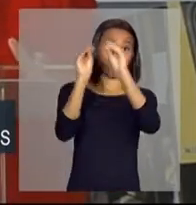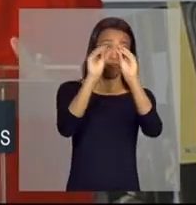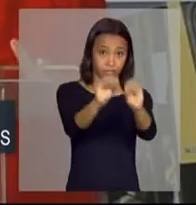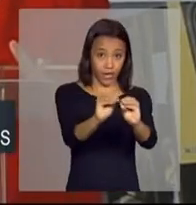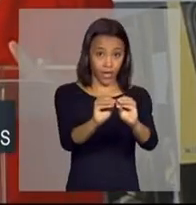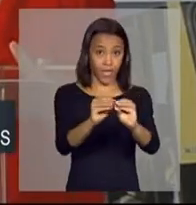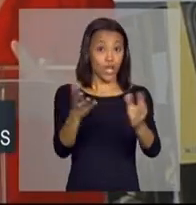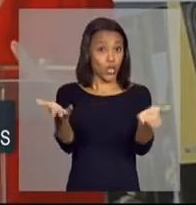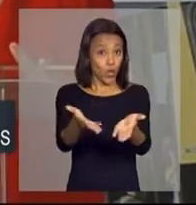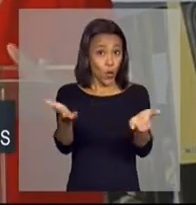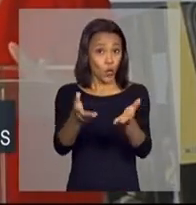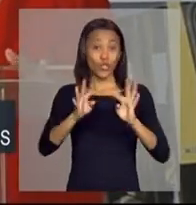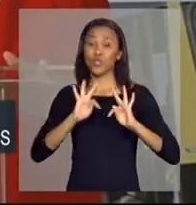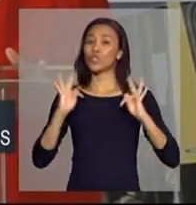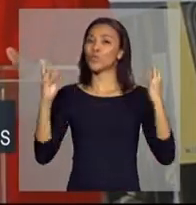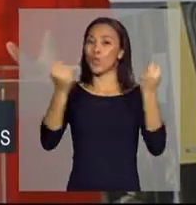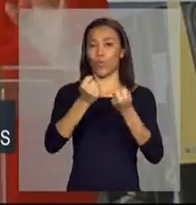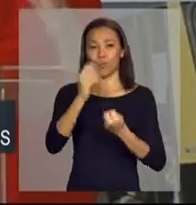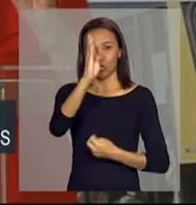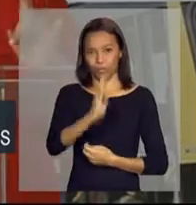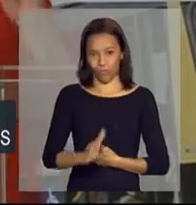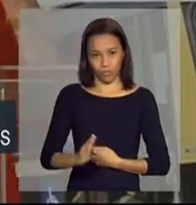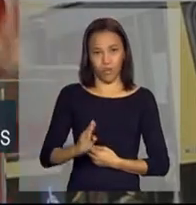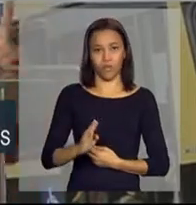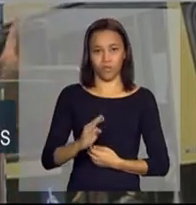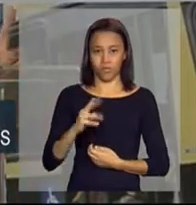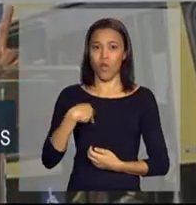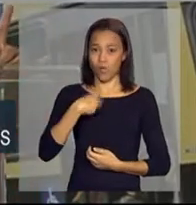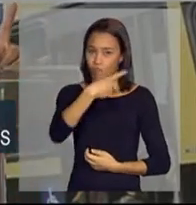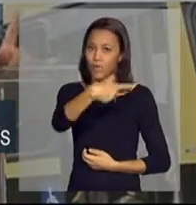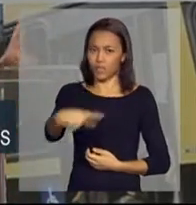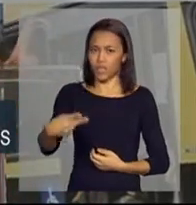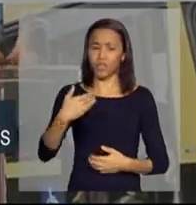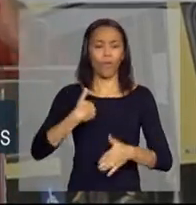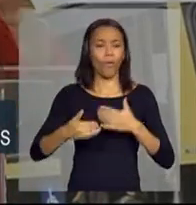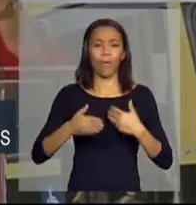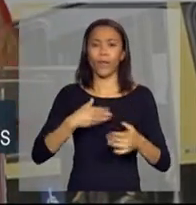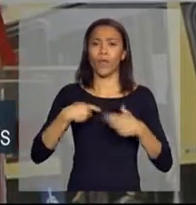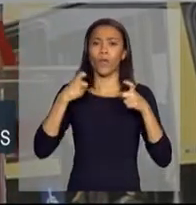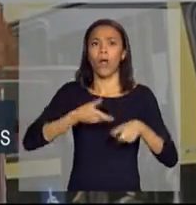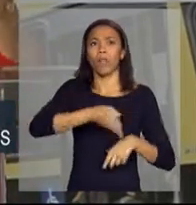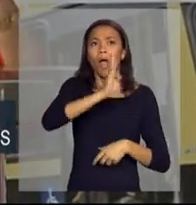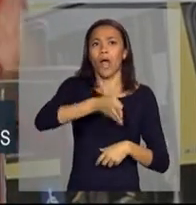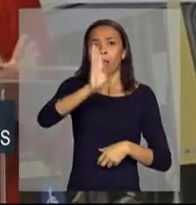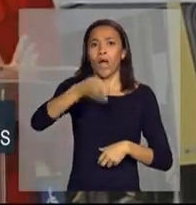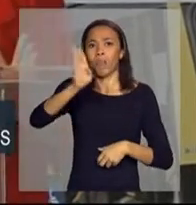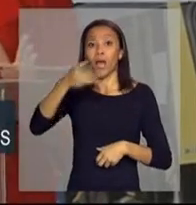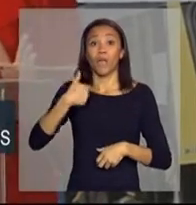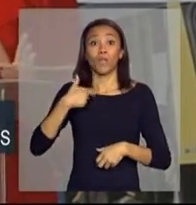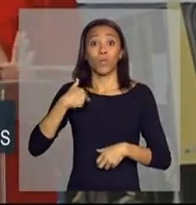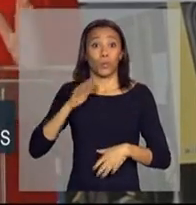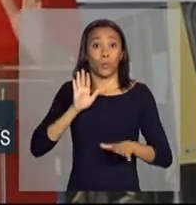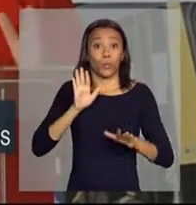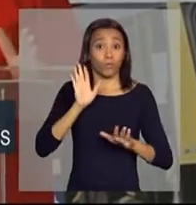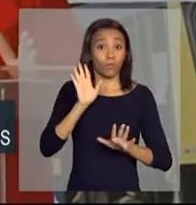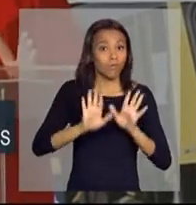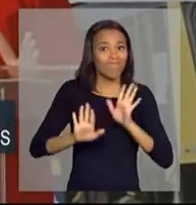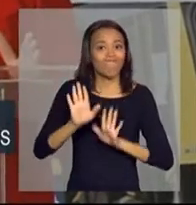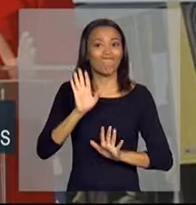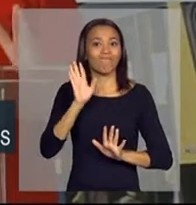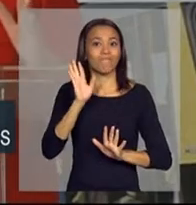sou presidenta de todos os brasileiros. Então, em todos os lugares que eu vou, eu tenho cuidado de